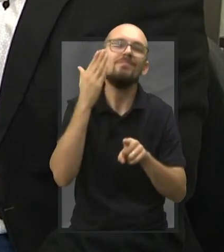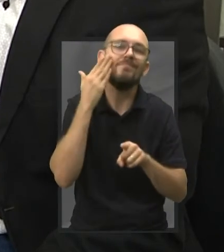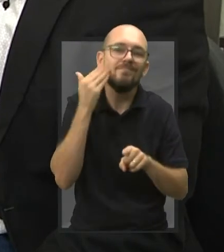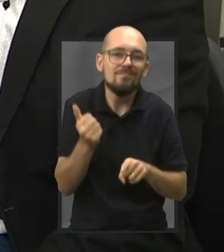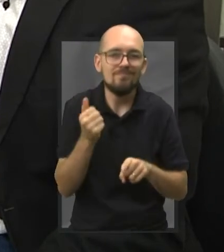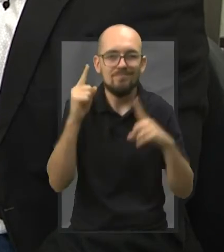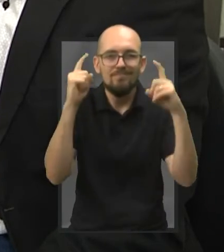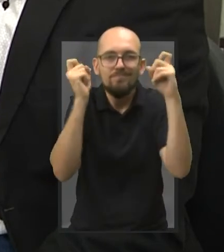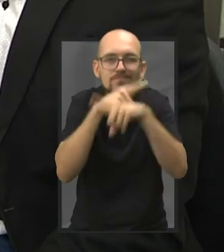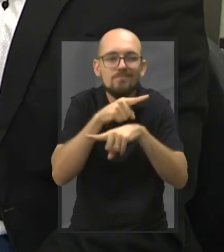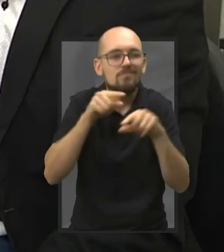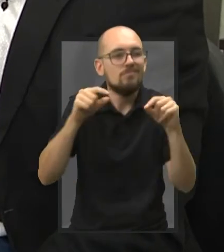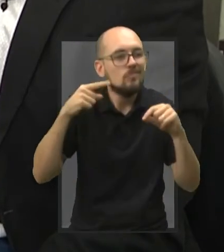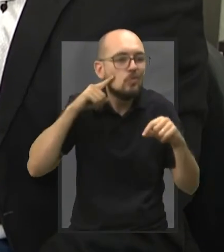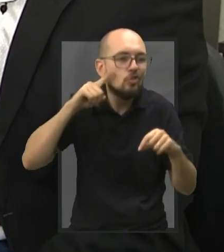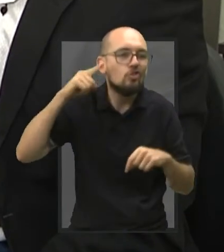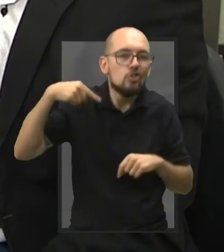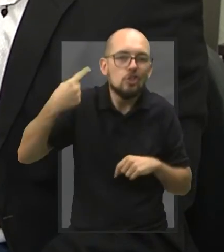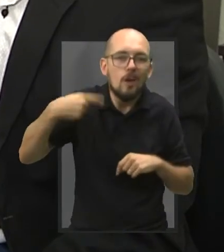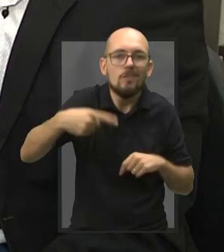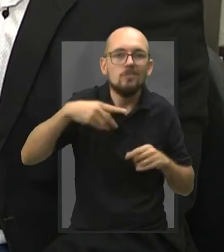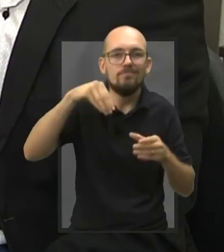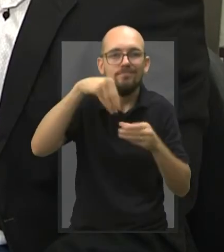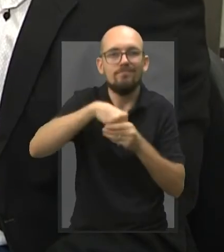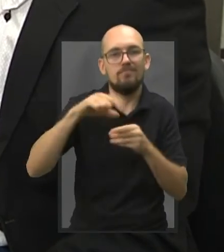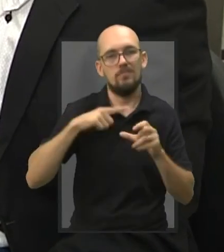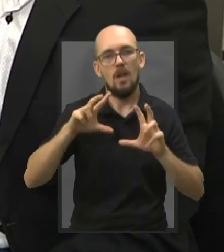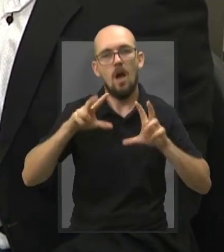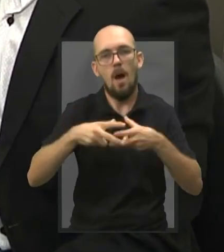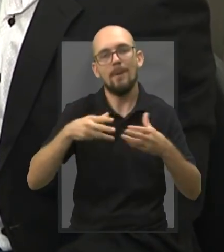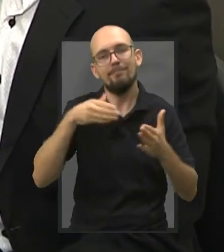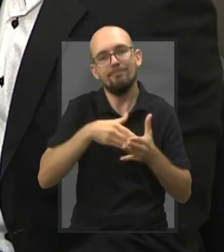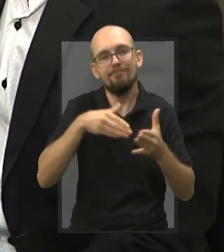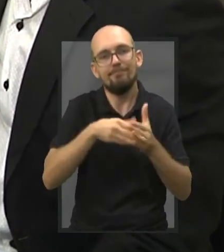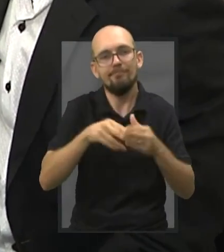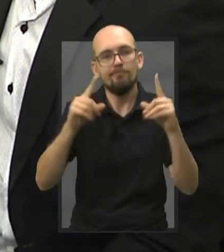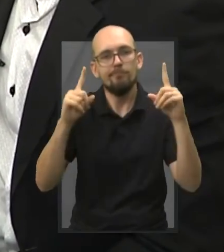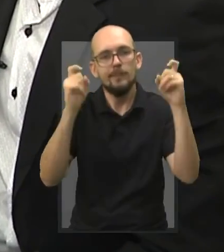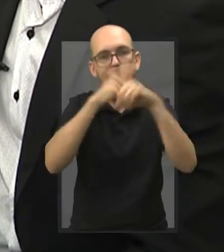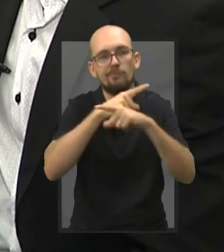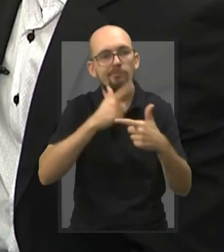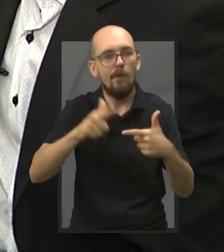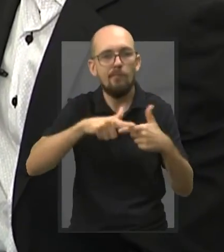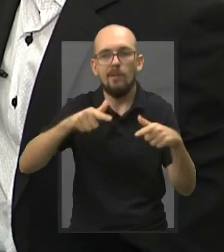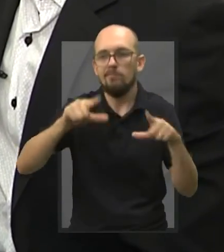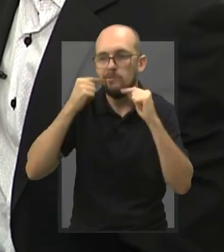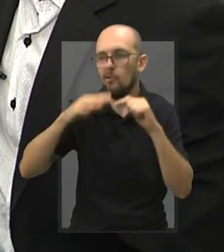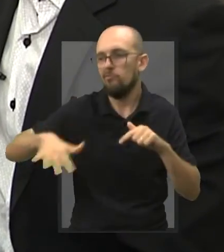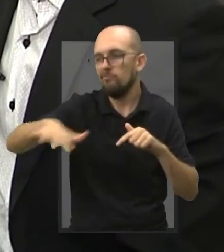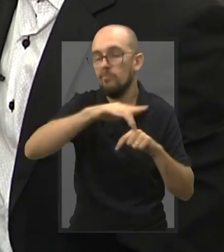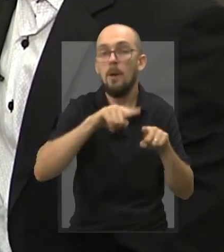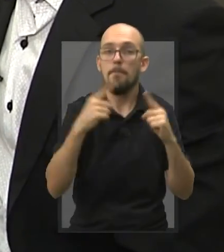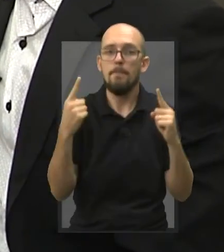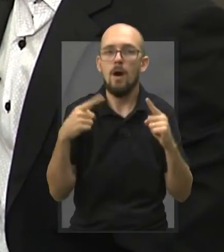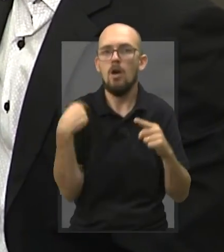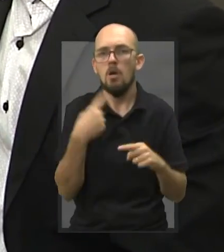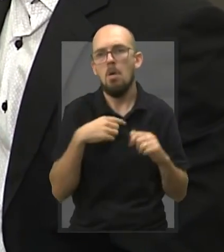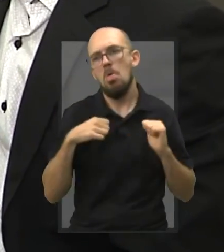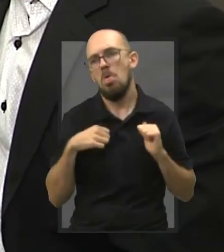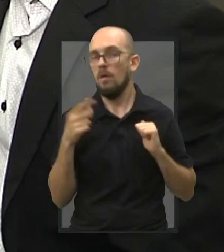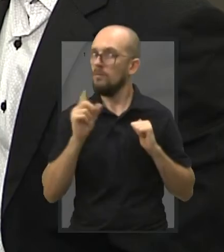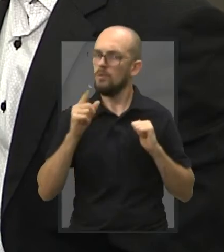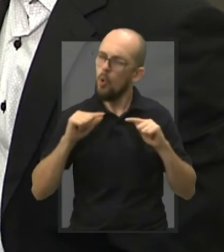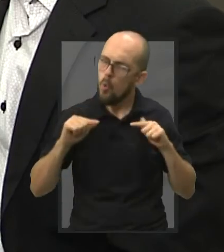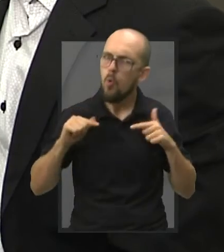dificuldades que nós enfrentamos no dia a dia, na Câmara, em relação aos problemas da nossa cidade, nós estamos lutando e conquistando